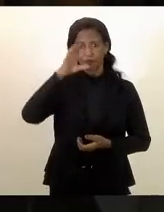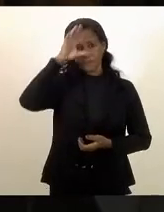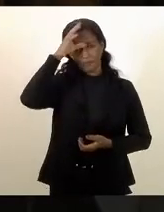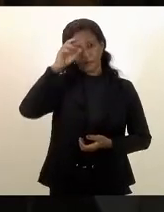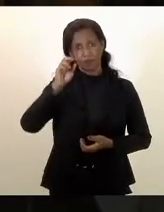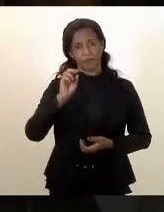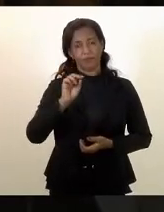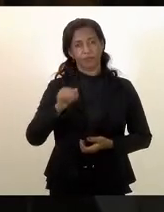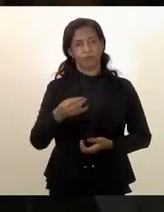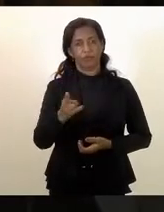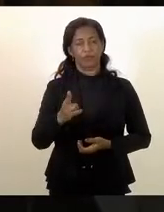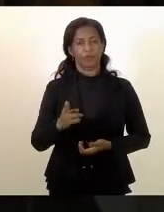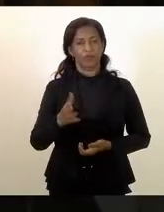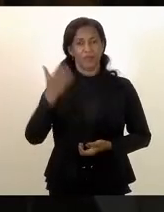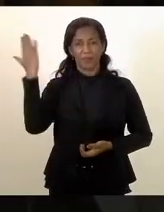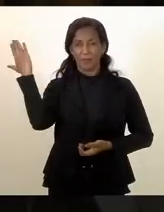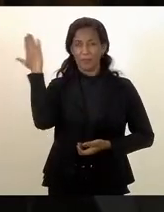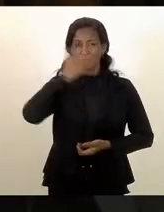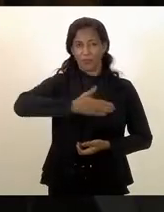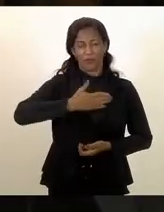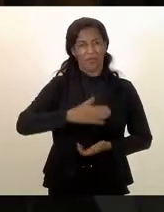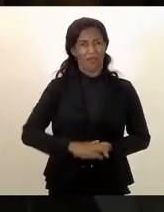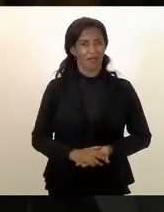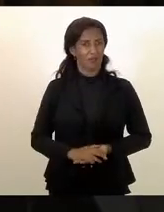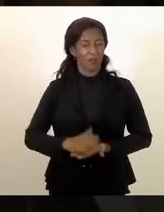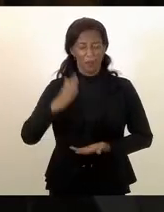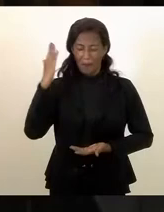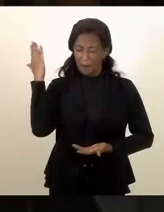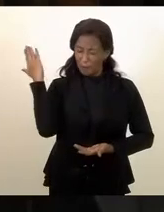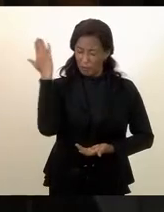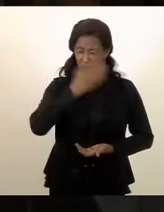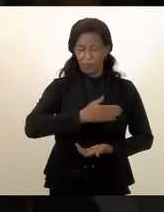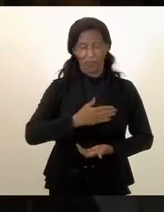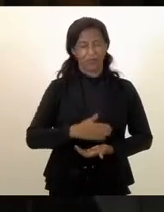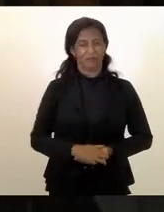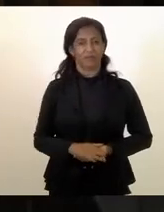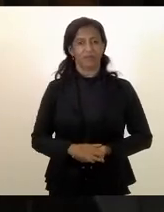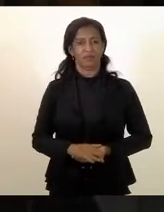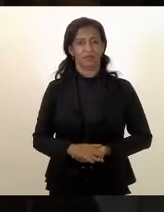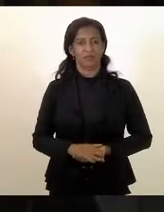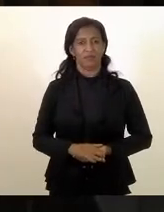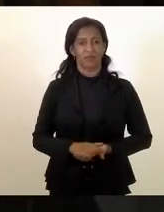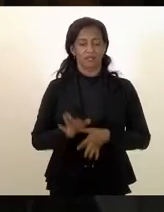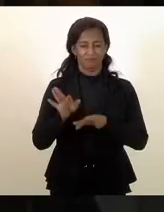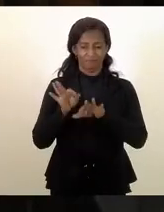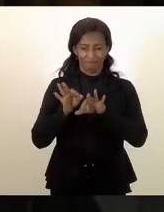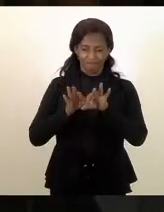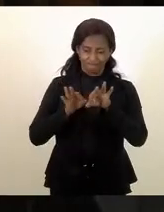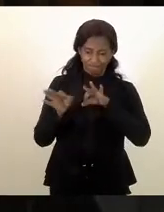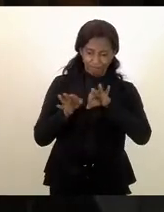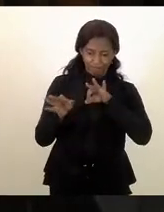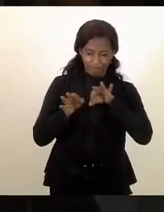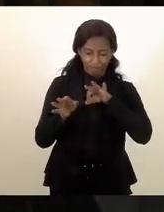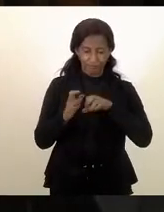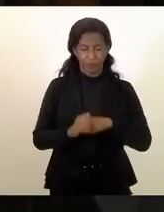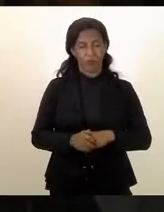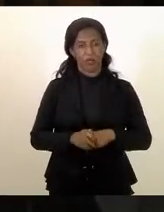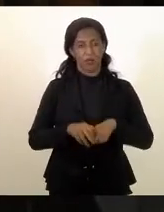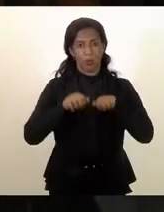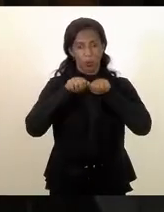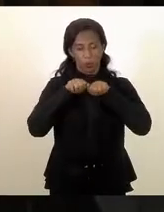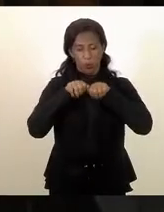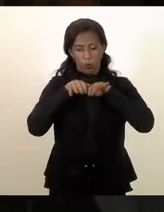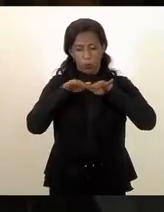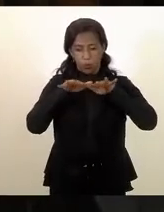provado cientificamente provado que a forma de contaminação